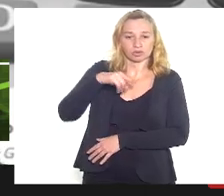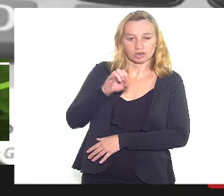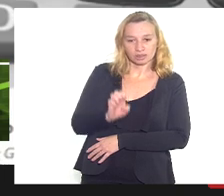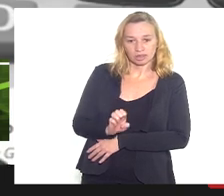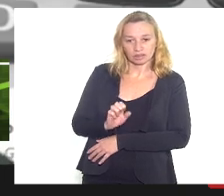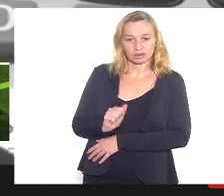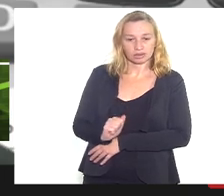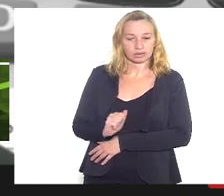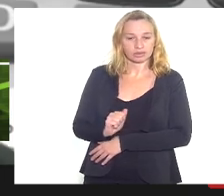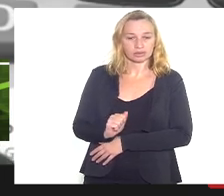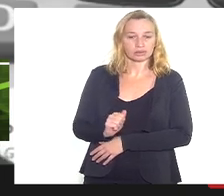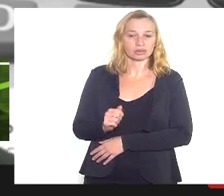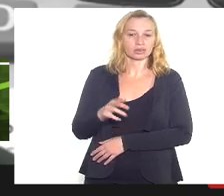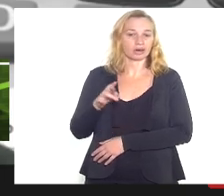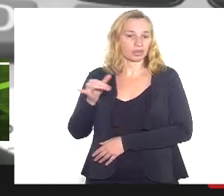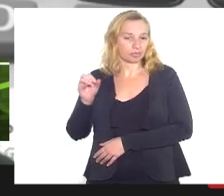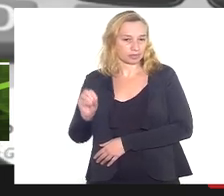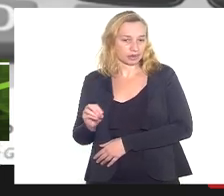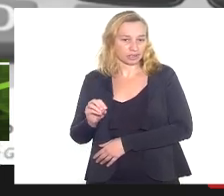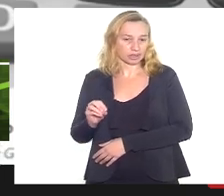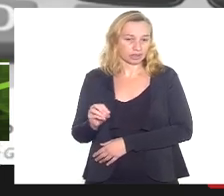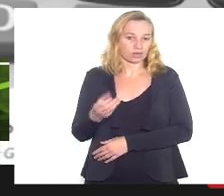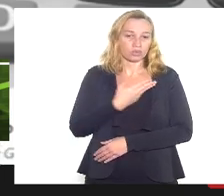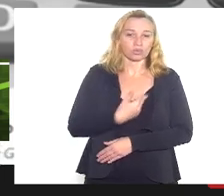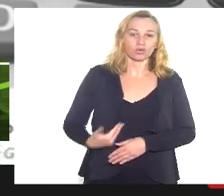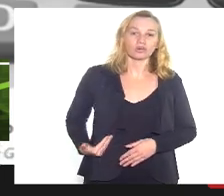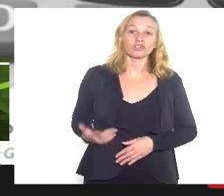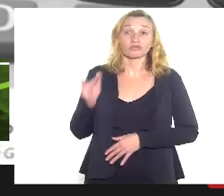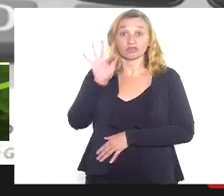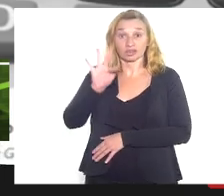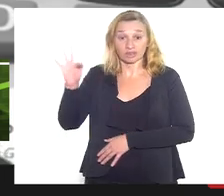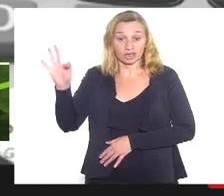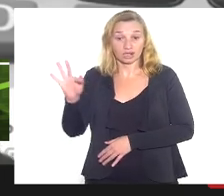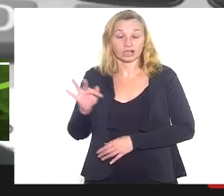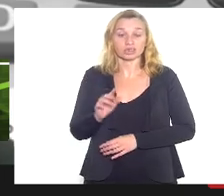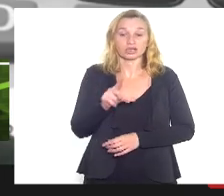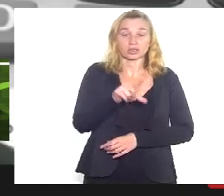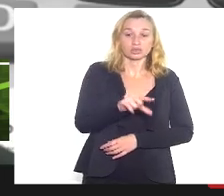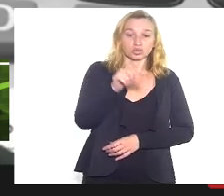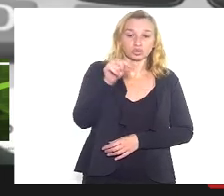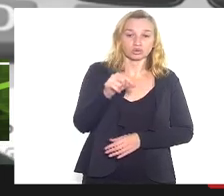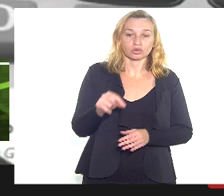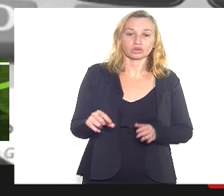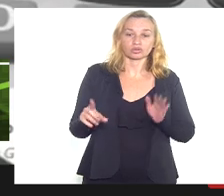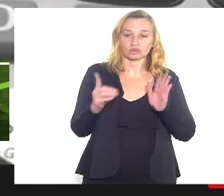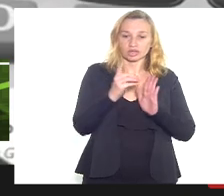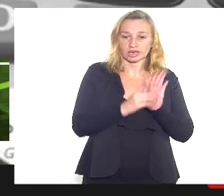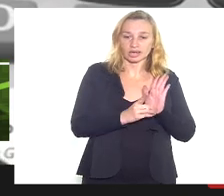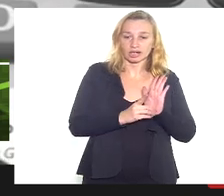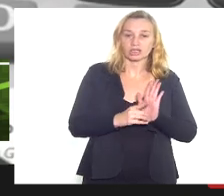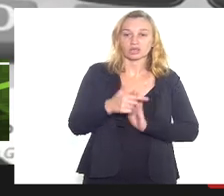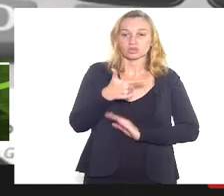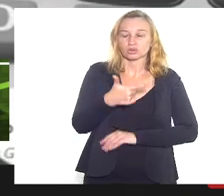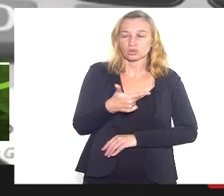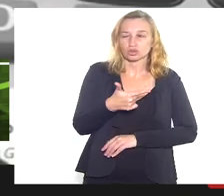legislação Repetro-SPED em nível federal, definida no decreto de